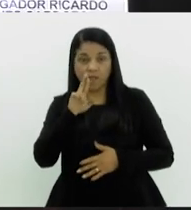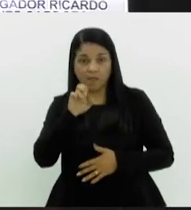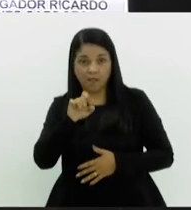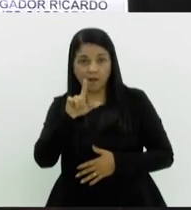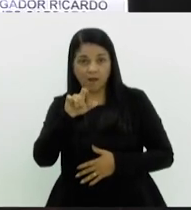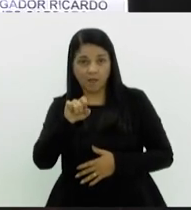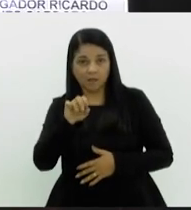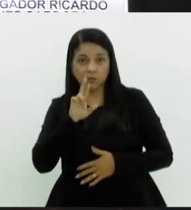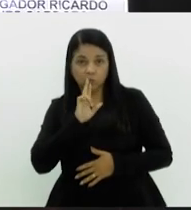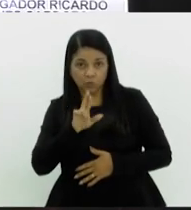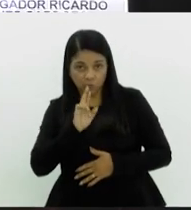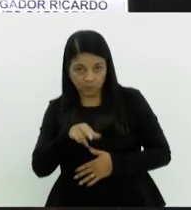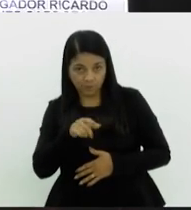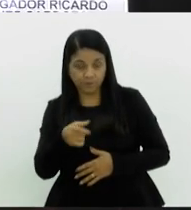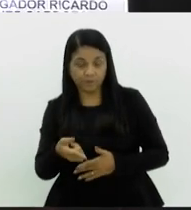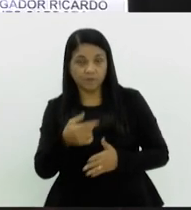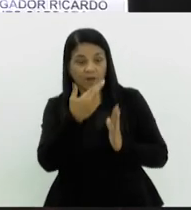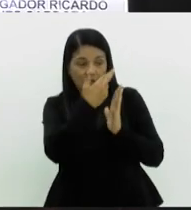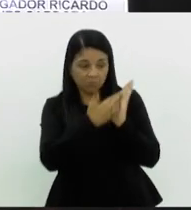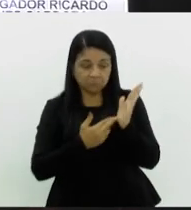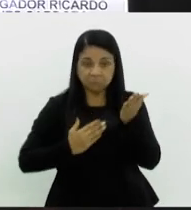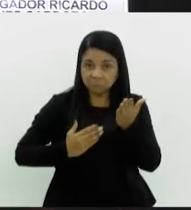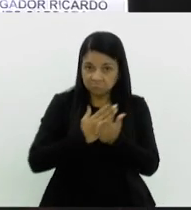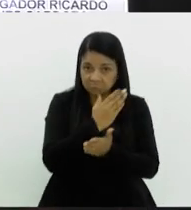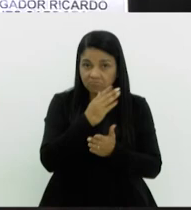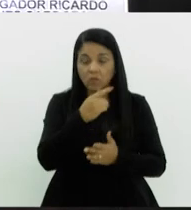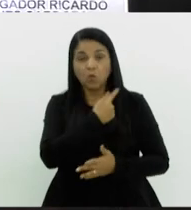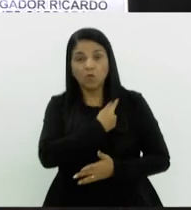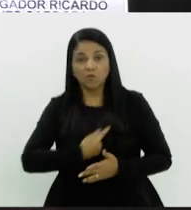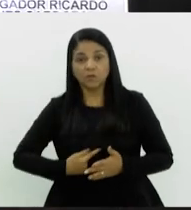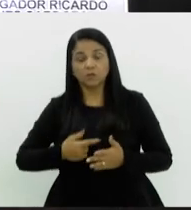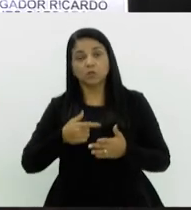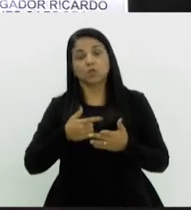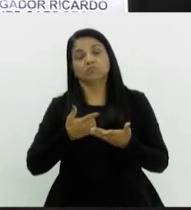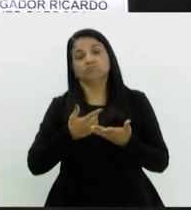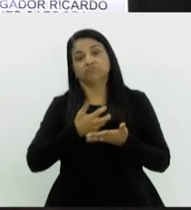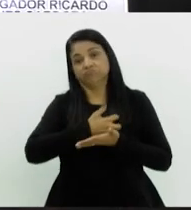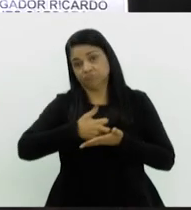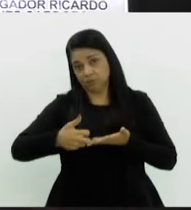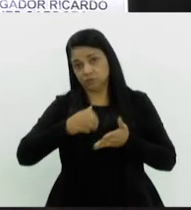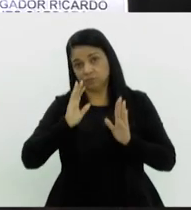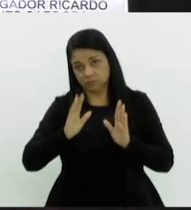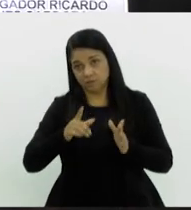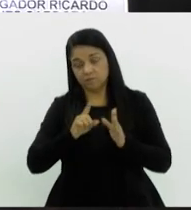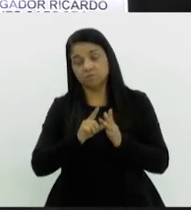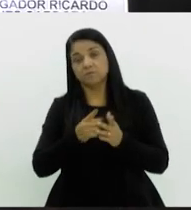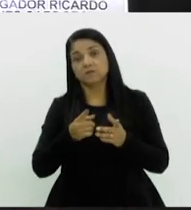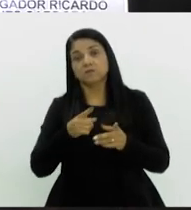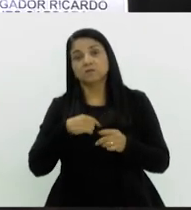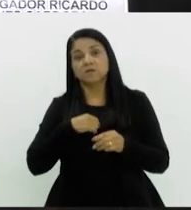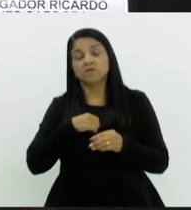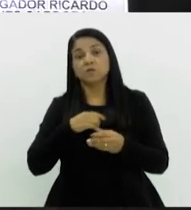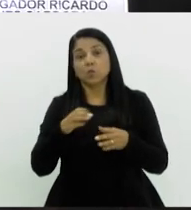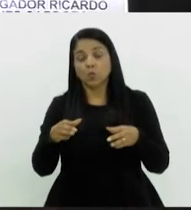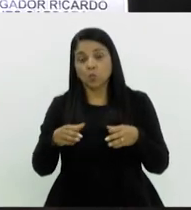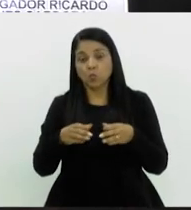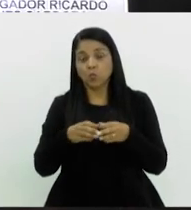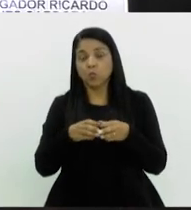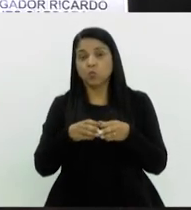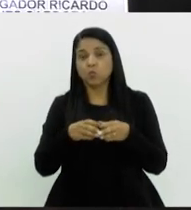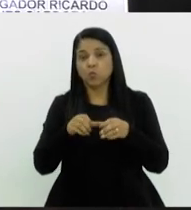Aprovado o relatório, o governador foi afastado e se criou, então, o tribunal misto, que era